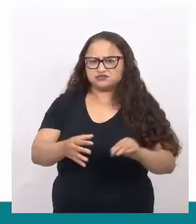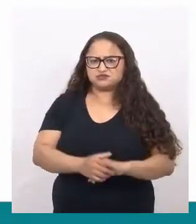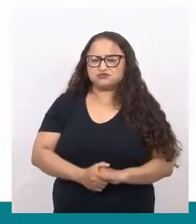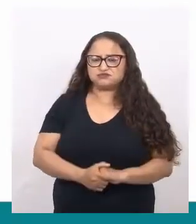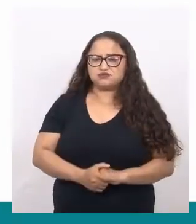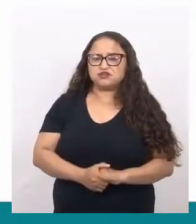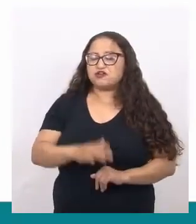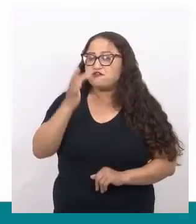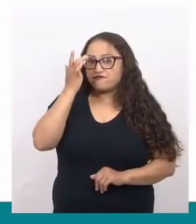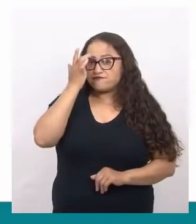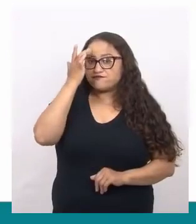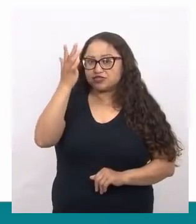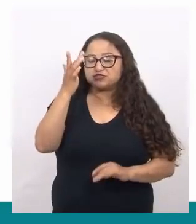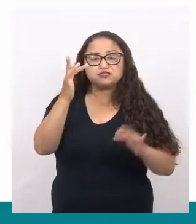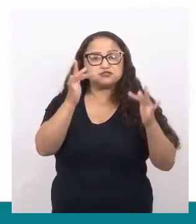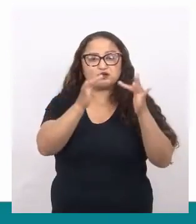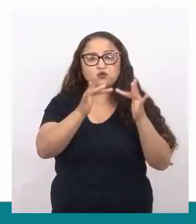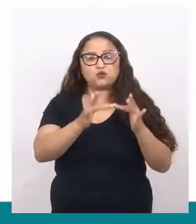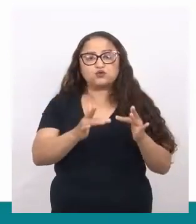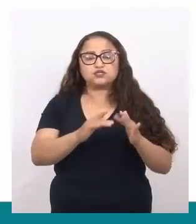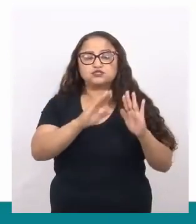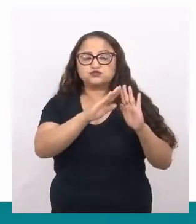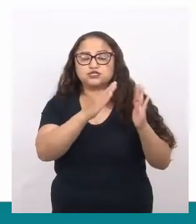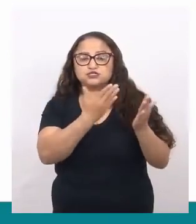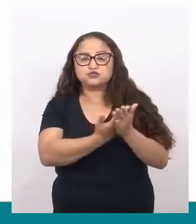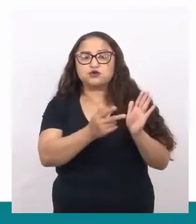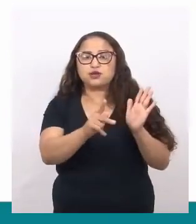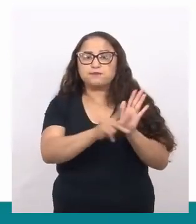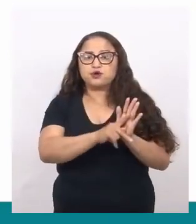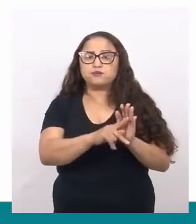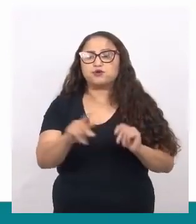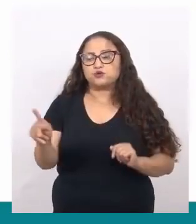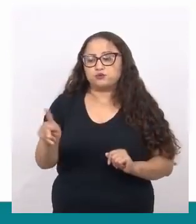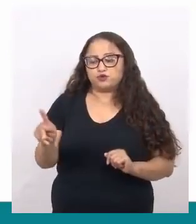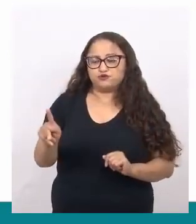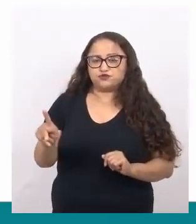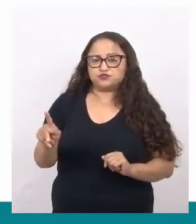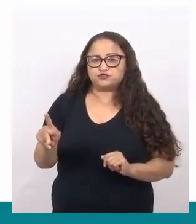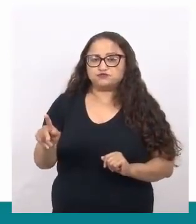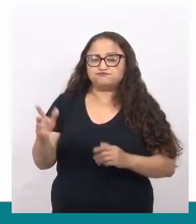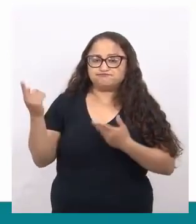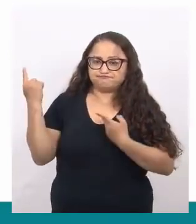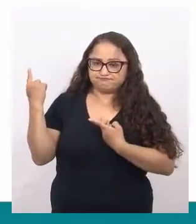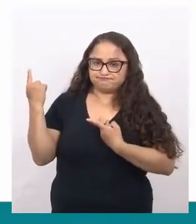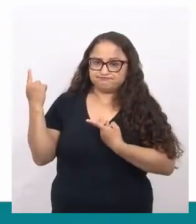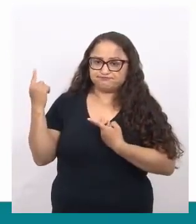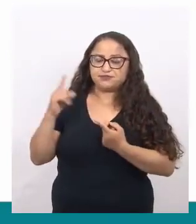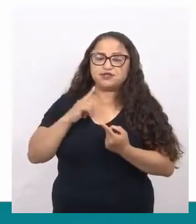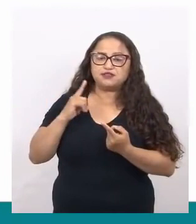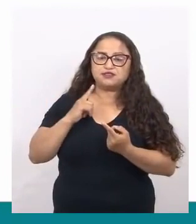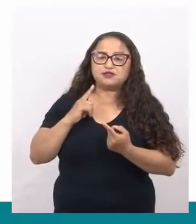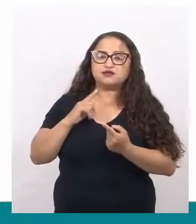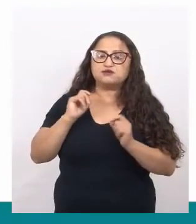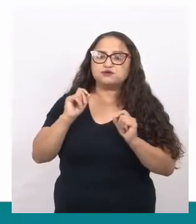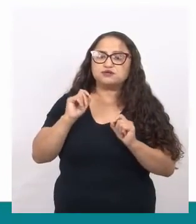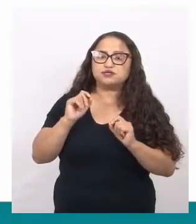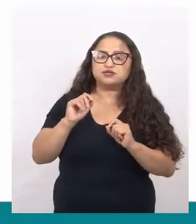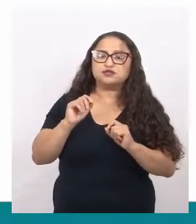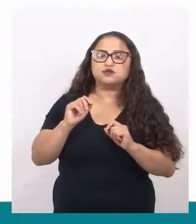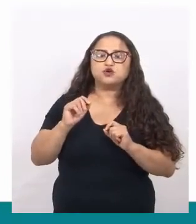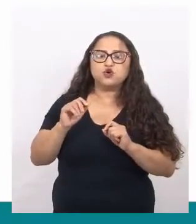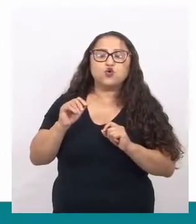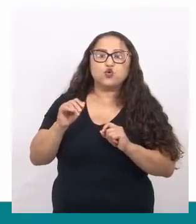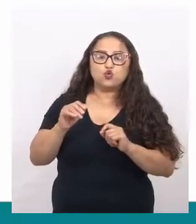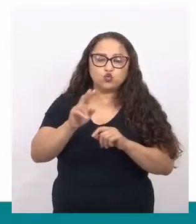para facilitar o contato da unidade escolar com o docente, nessa tela vem o atualizar ali no telefone. É